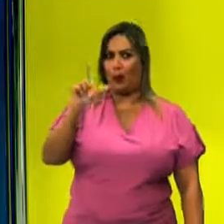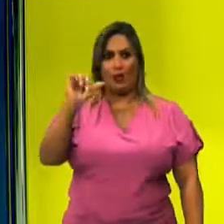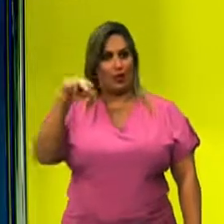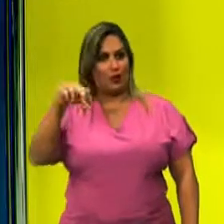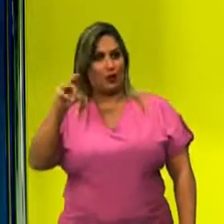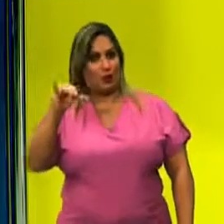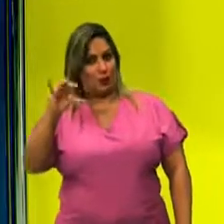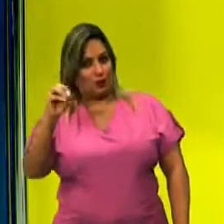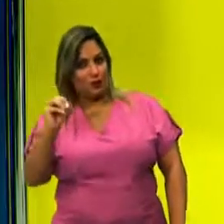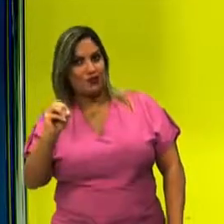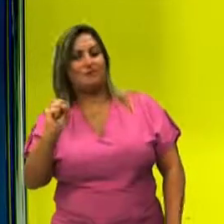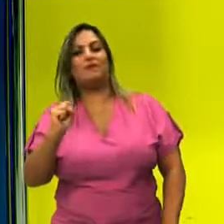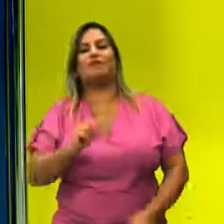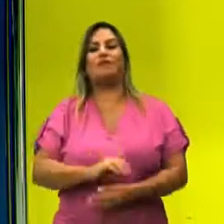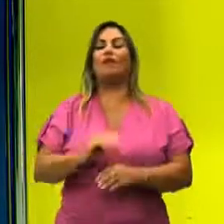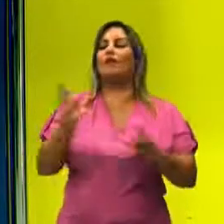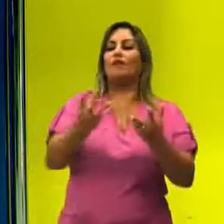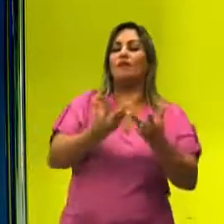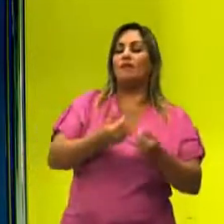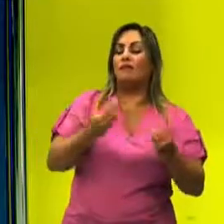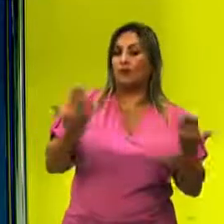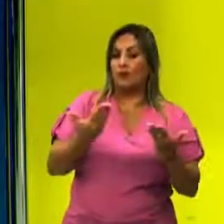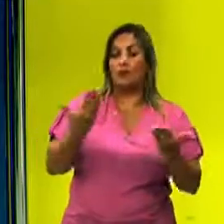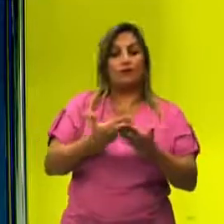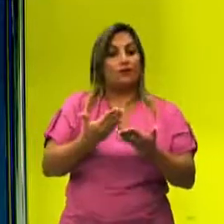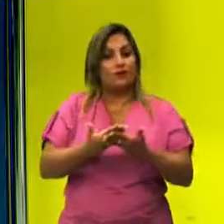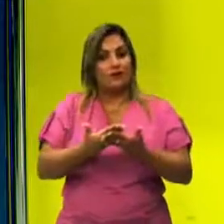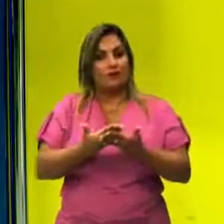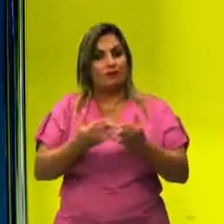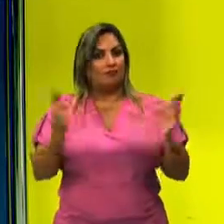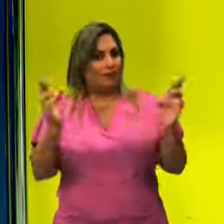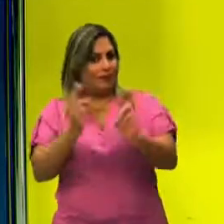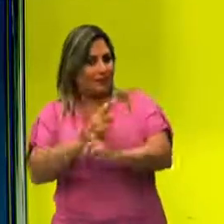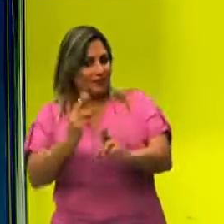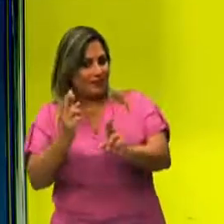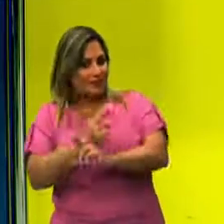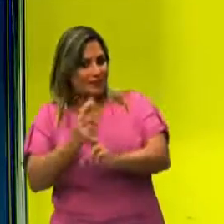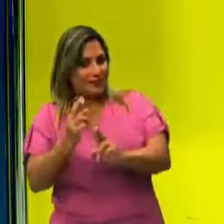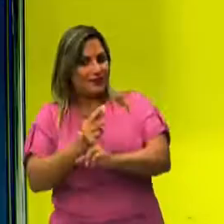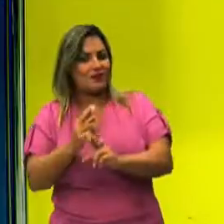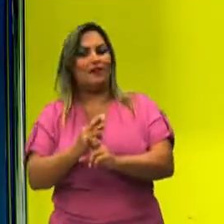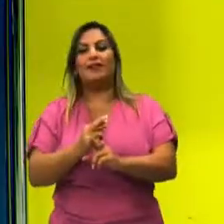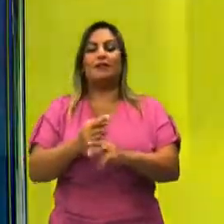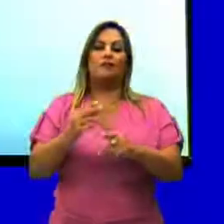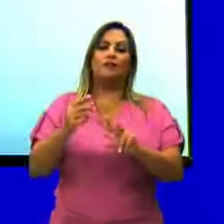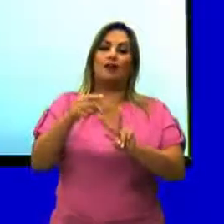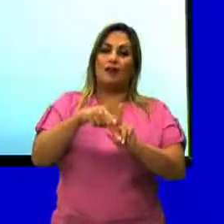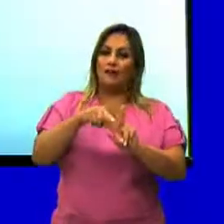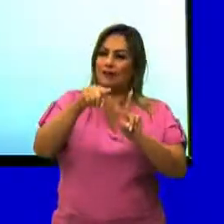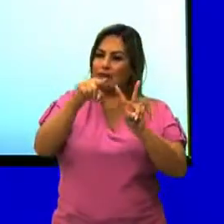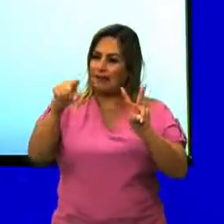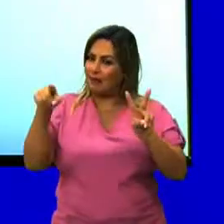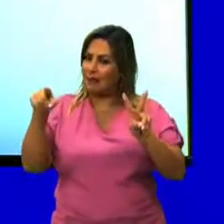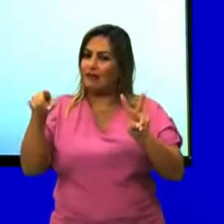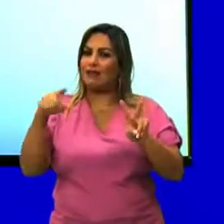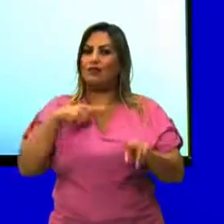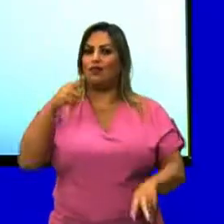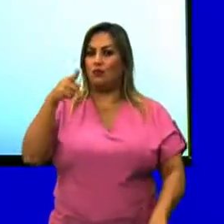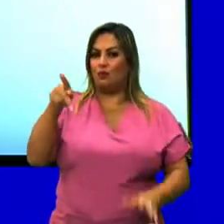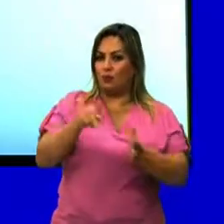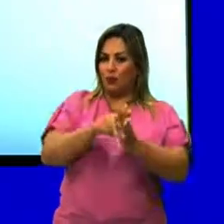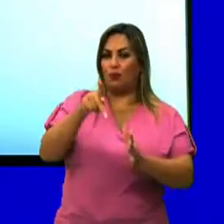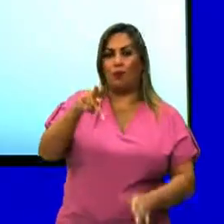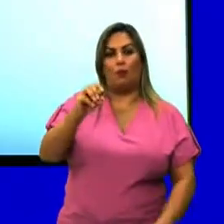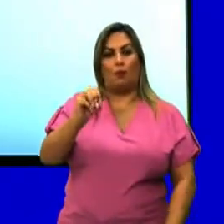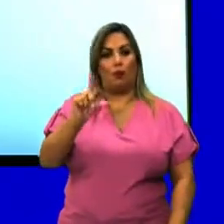o qual habilidade que eu vou trabalhar com vocês hoje relacionar as raízes de um